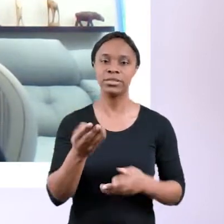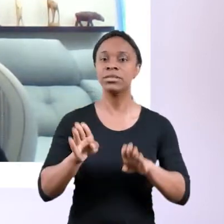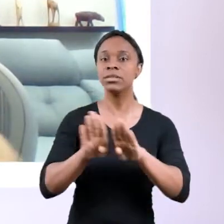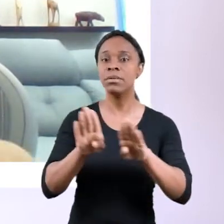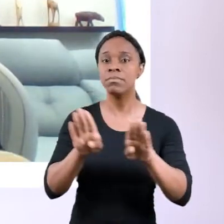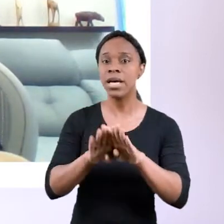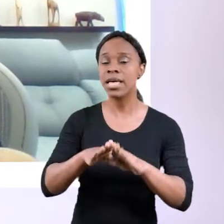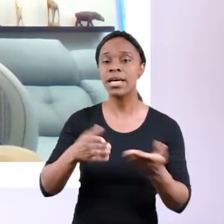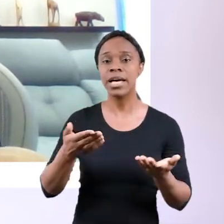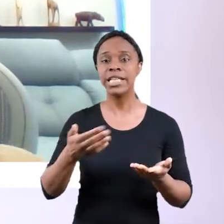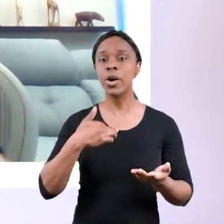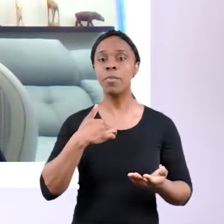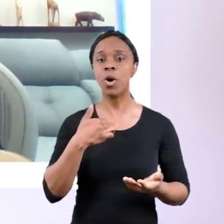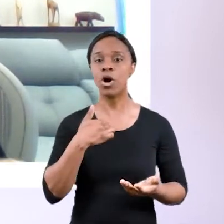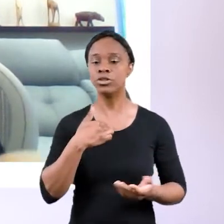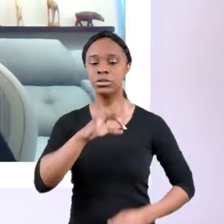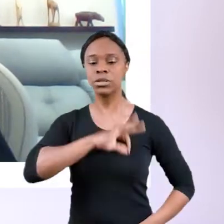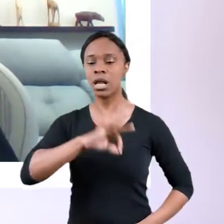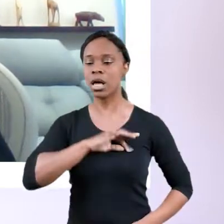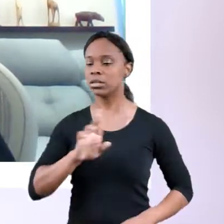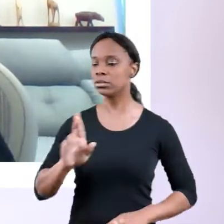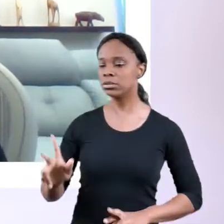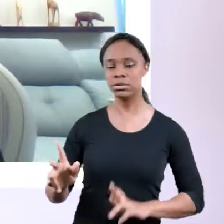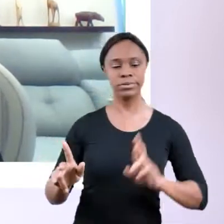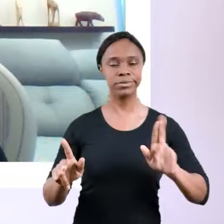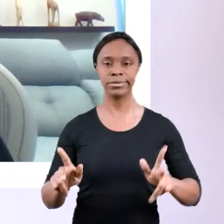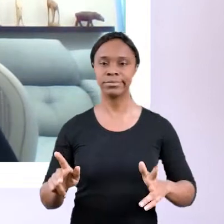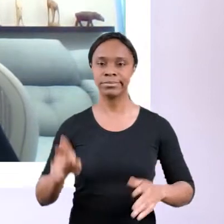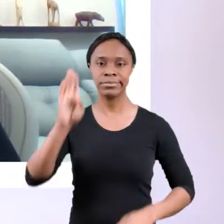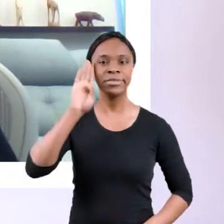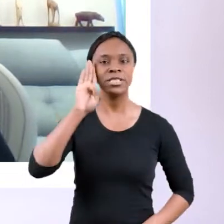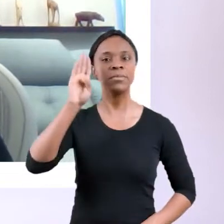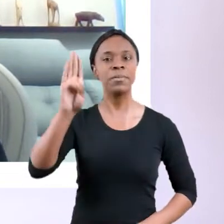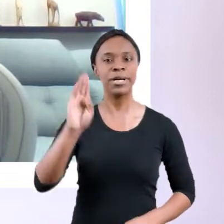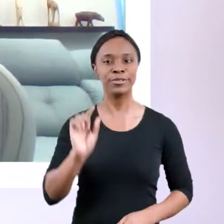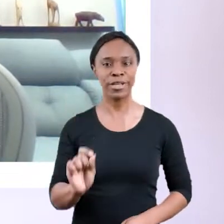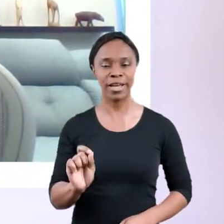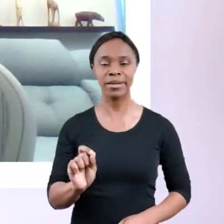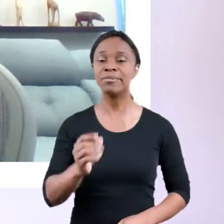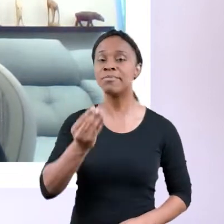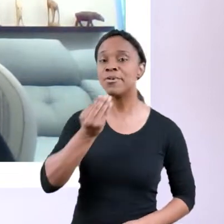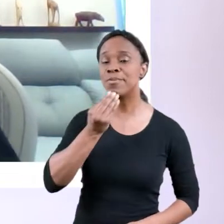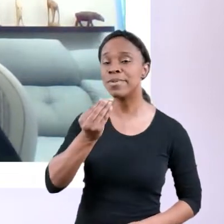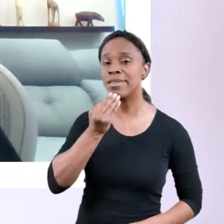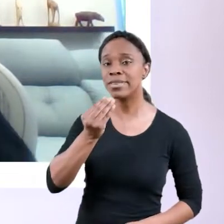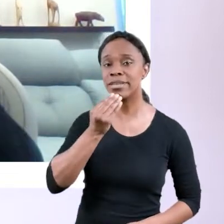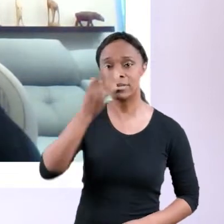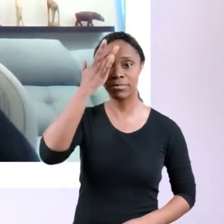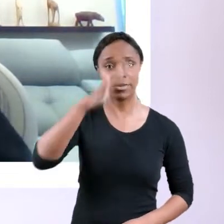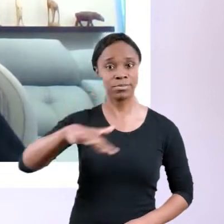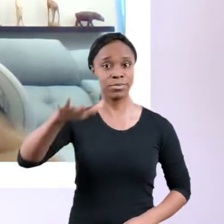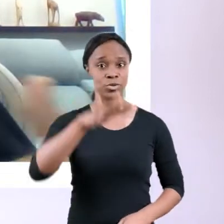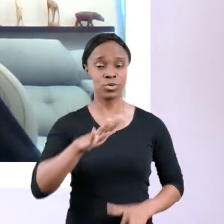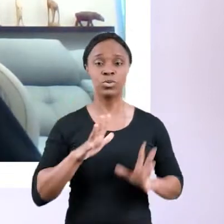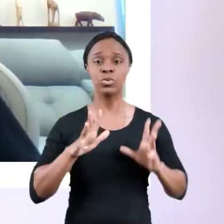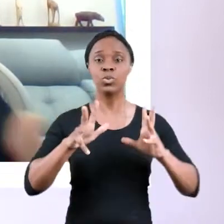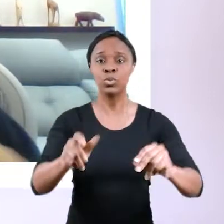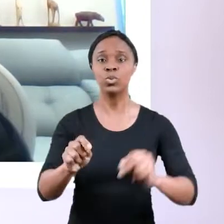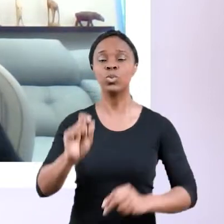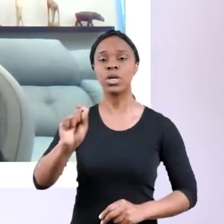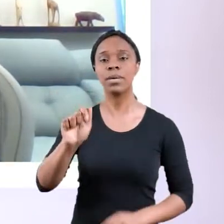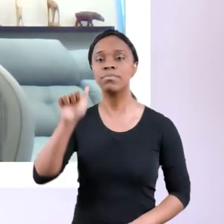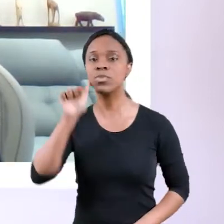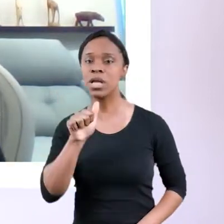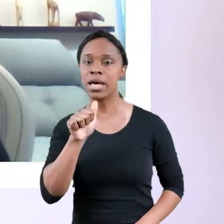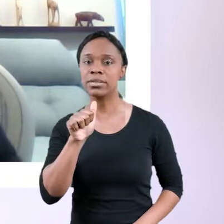que não existam diferenças salariais e especialmente para oferecer oportunidades para que essas pessoas, para que tanto